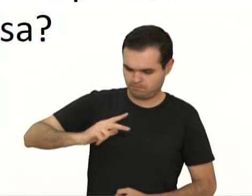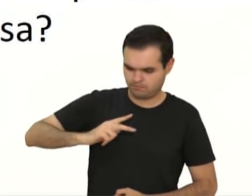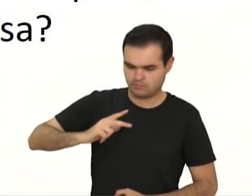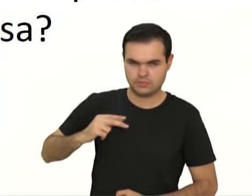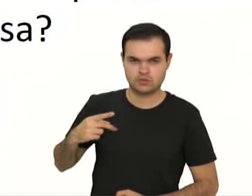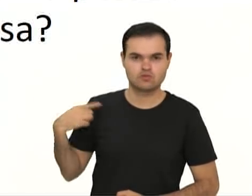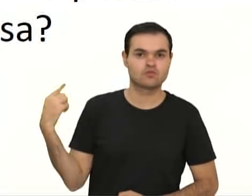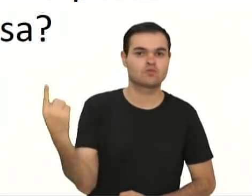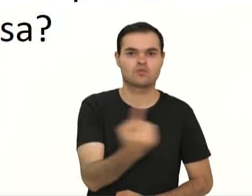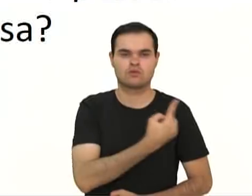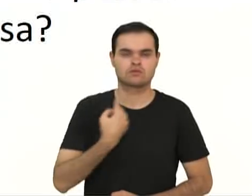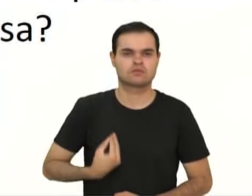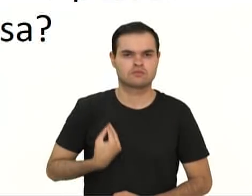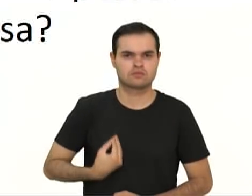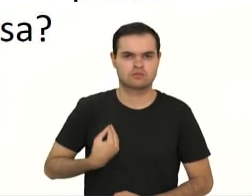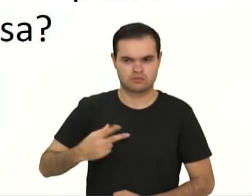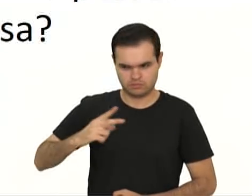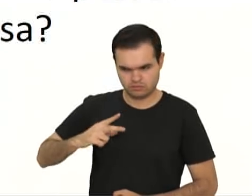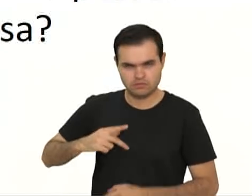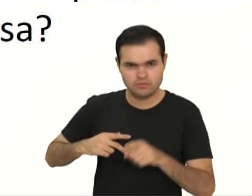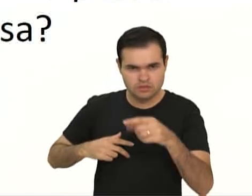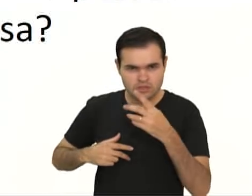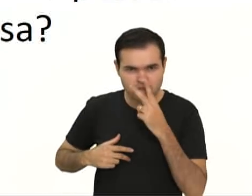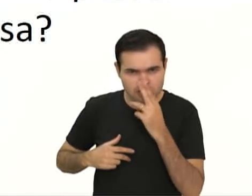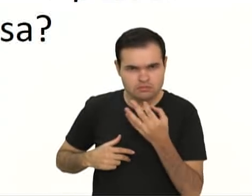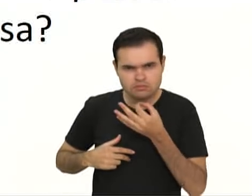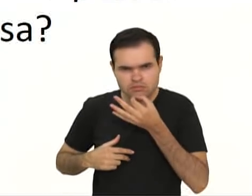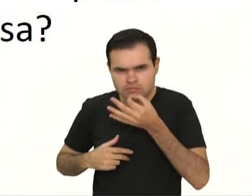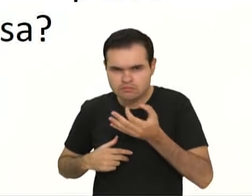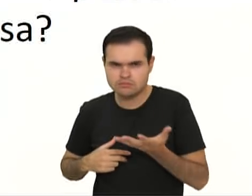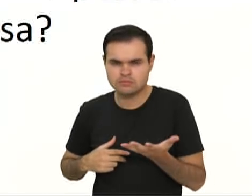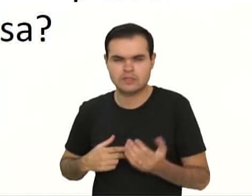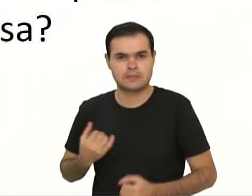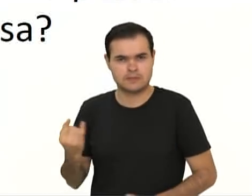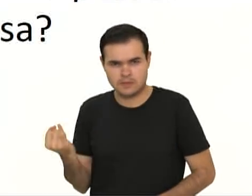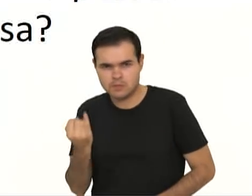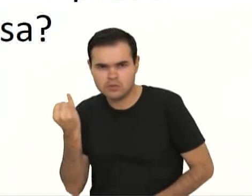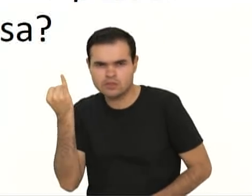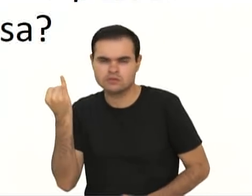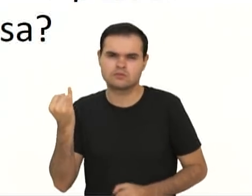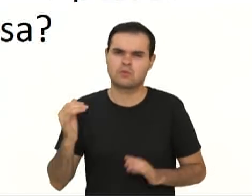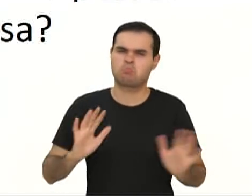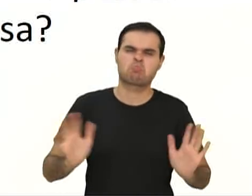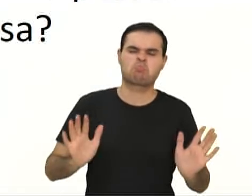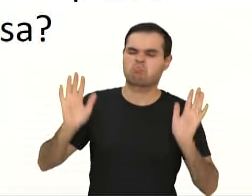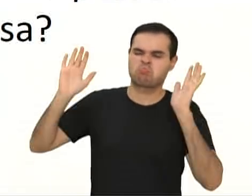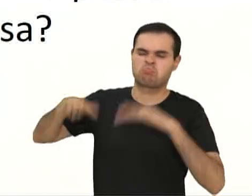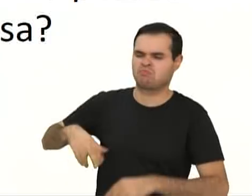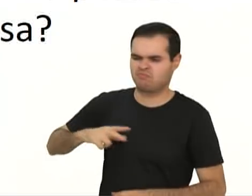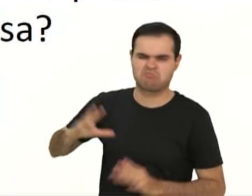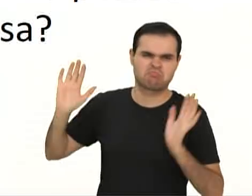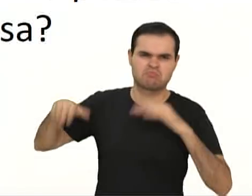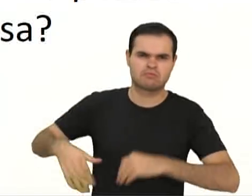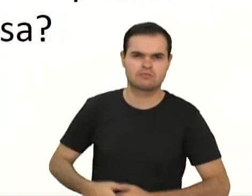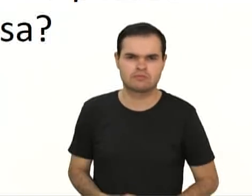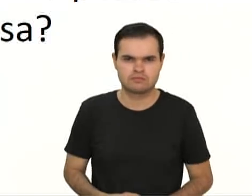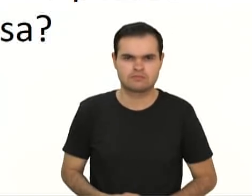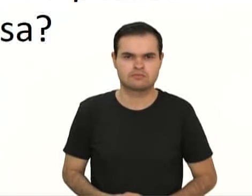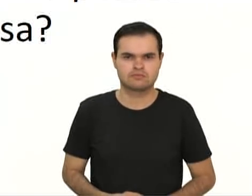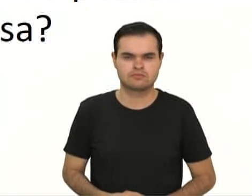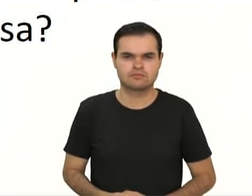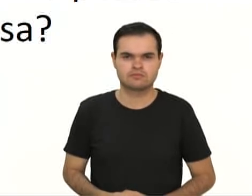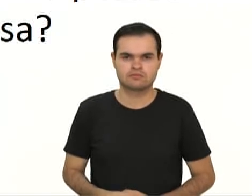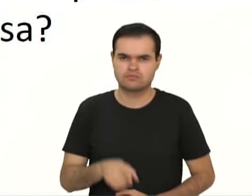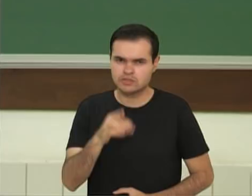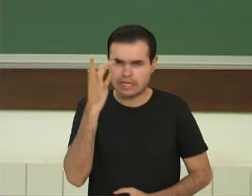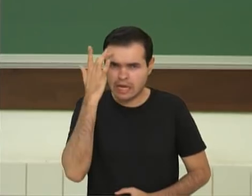nossas vidas? Você acha que é importante haver privacidade ou não? Acha que não é importante? Você